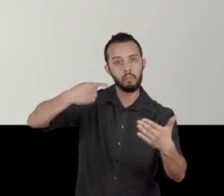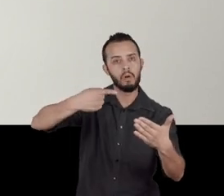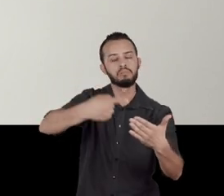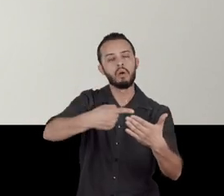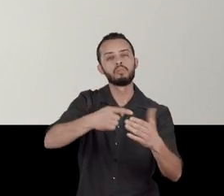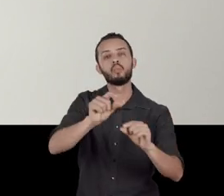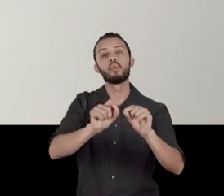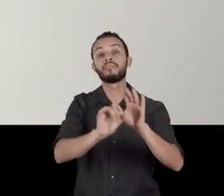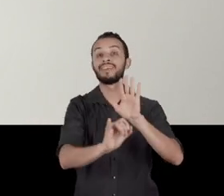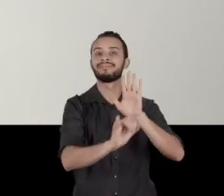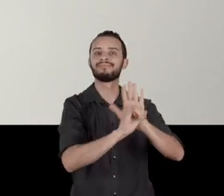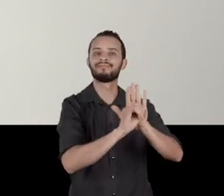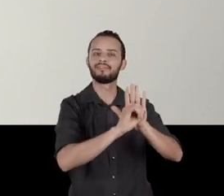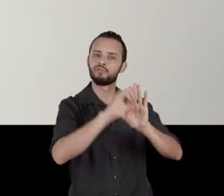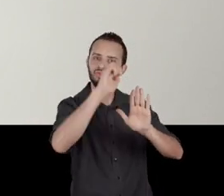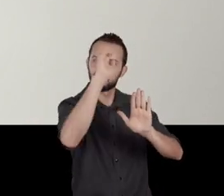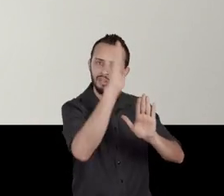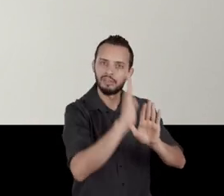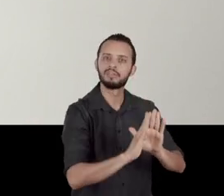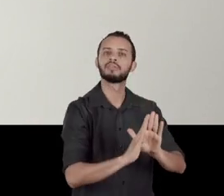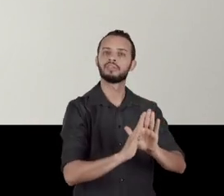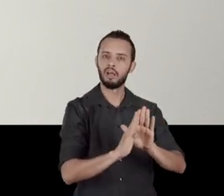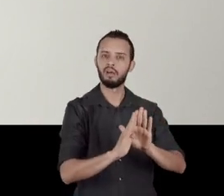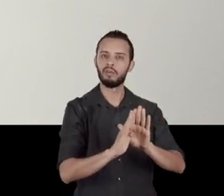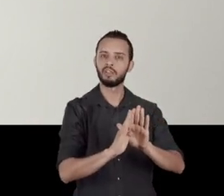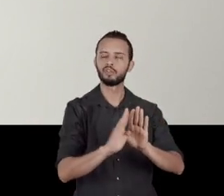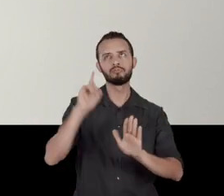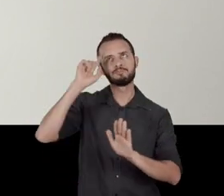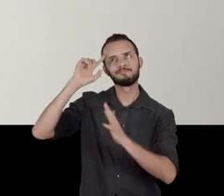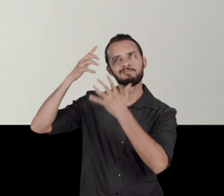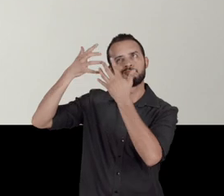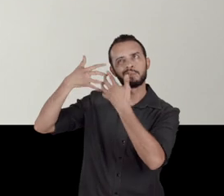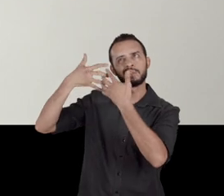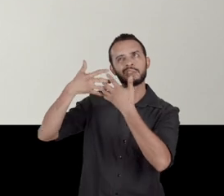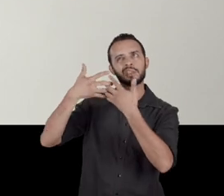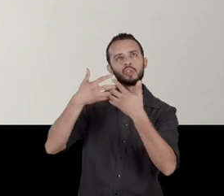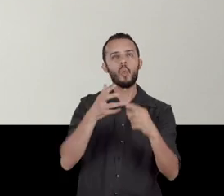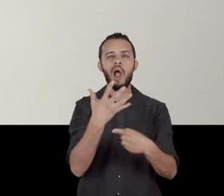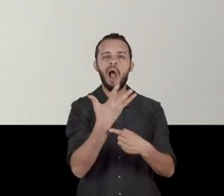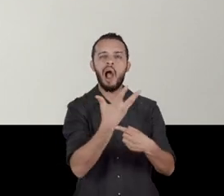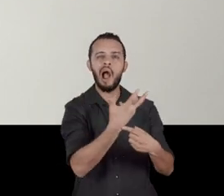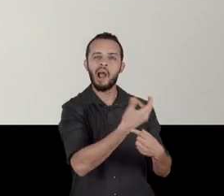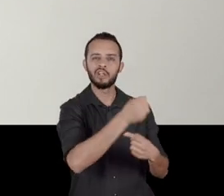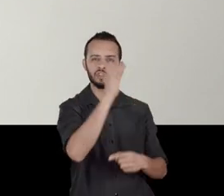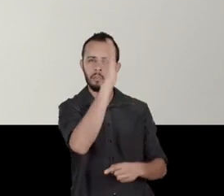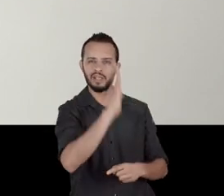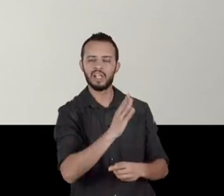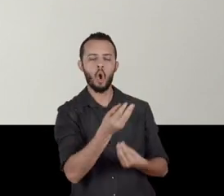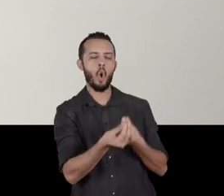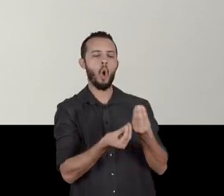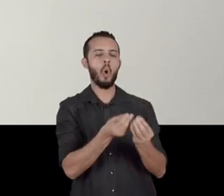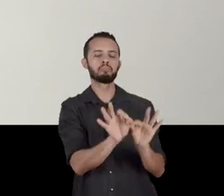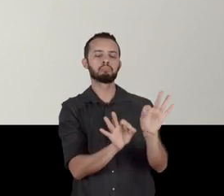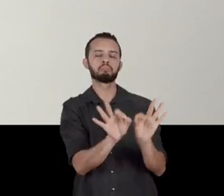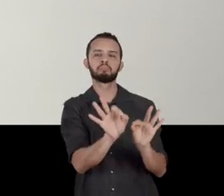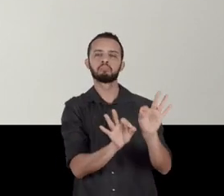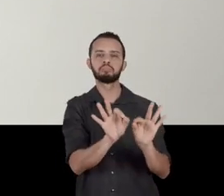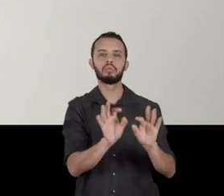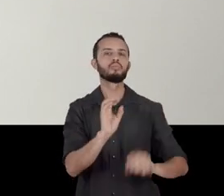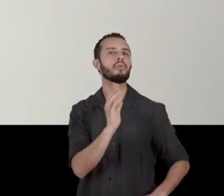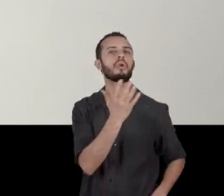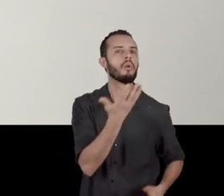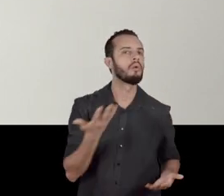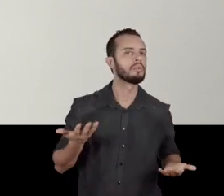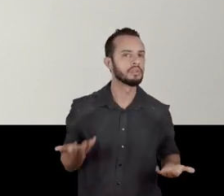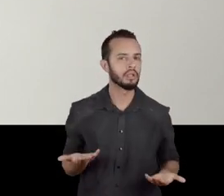nacional. Quase sempre a gente pensa no engajamento em fazer uma arte brasileira. E muitas vezes o que acontece é